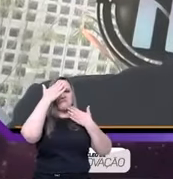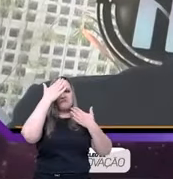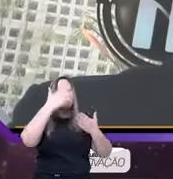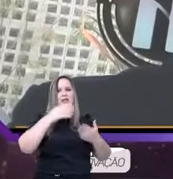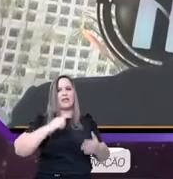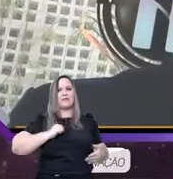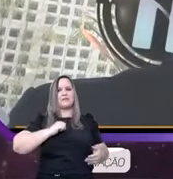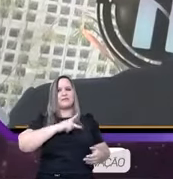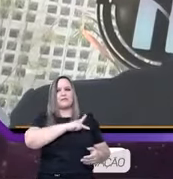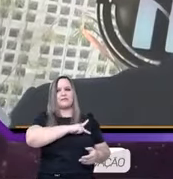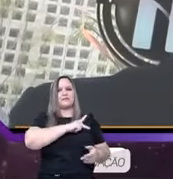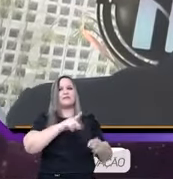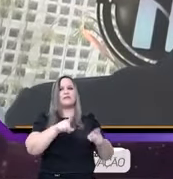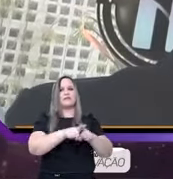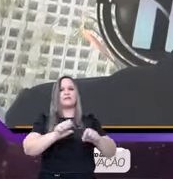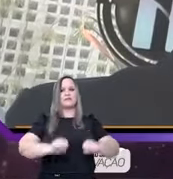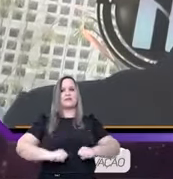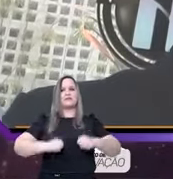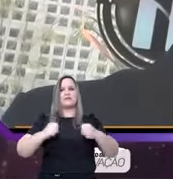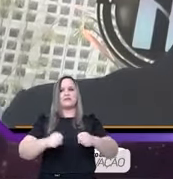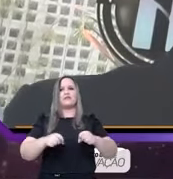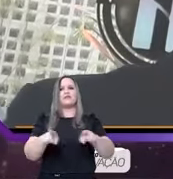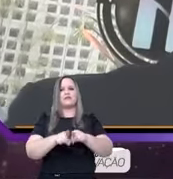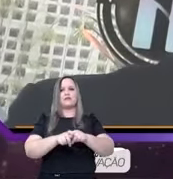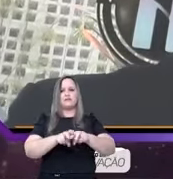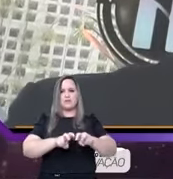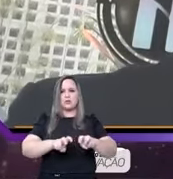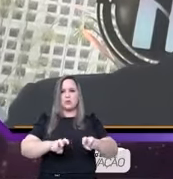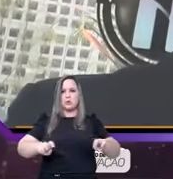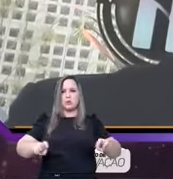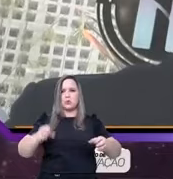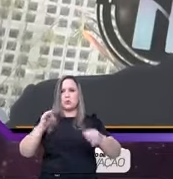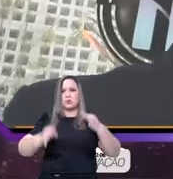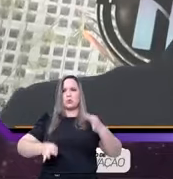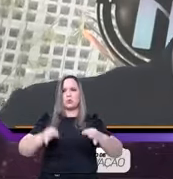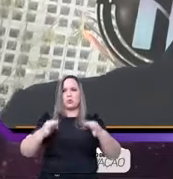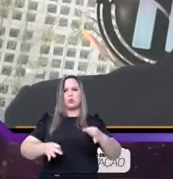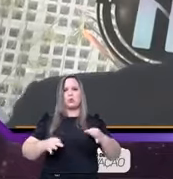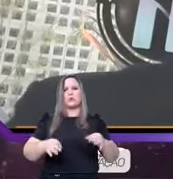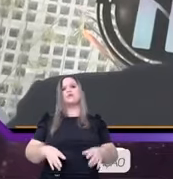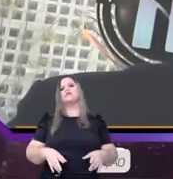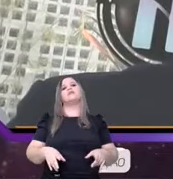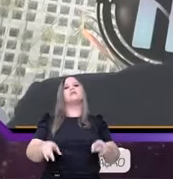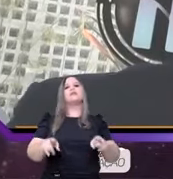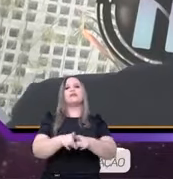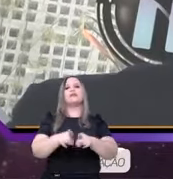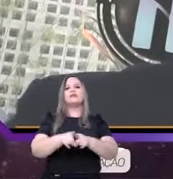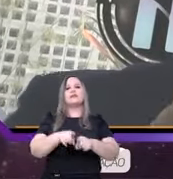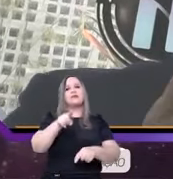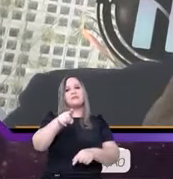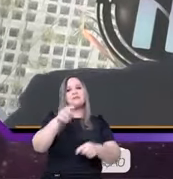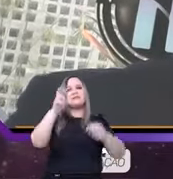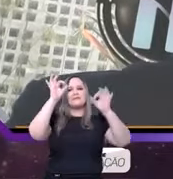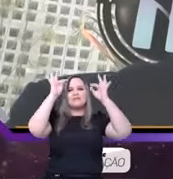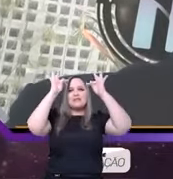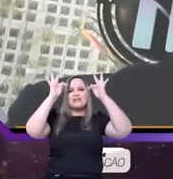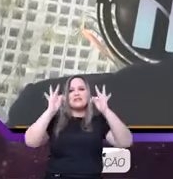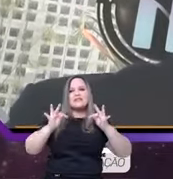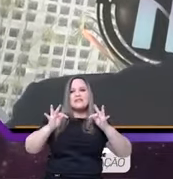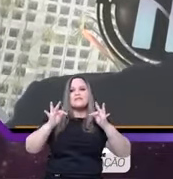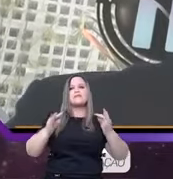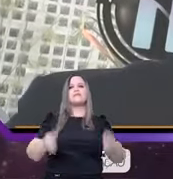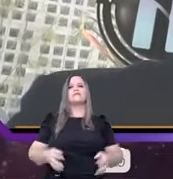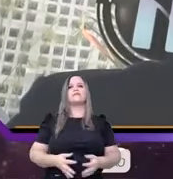Público, da Defesa, dos senhores jurados, a participação do senhor na qualidade de testemunha. Gostaria de passar, na verdade,